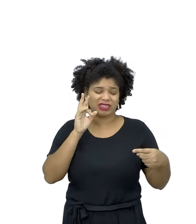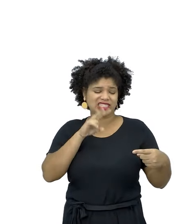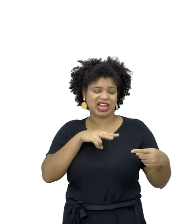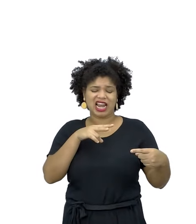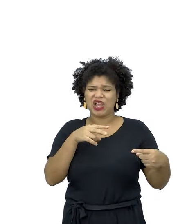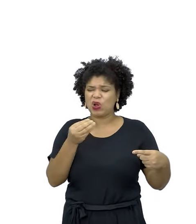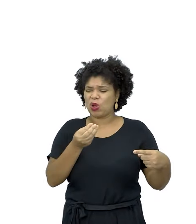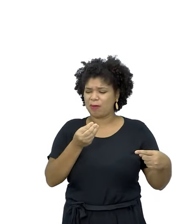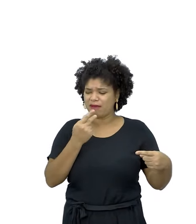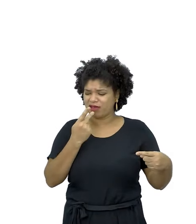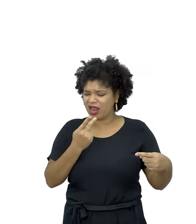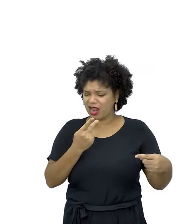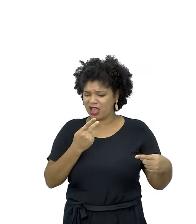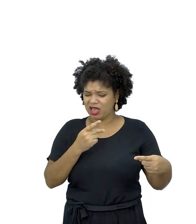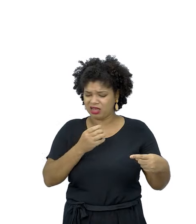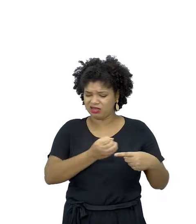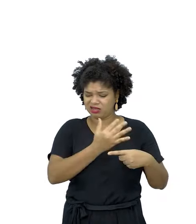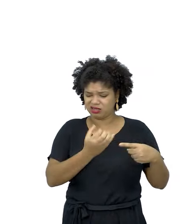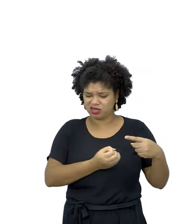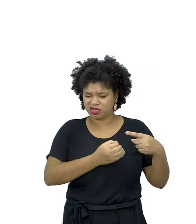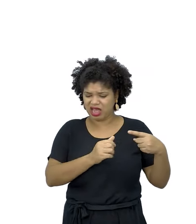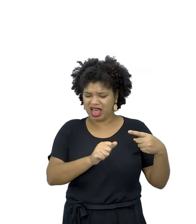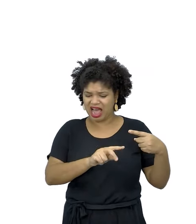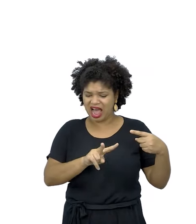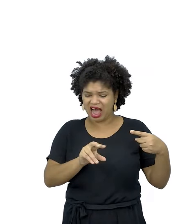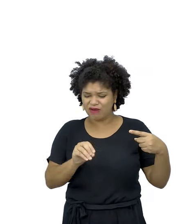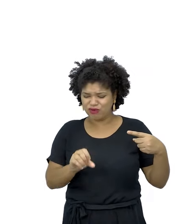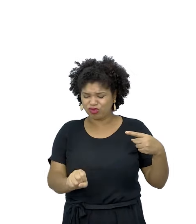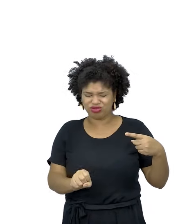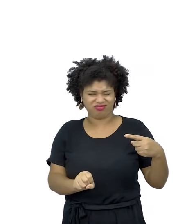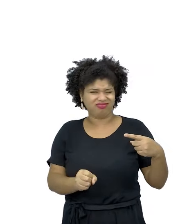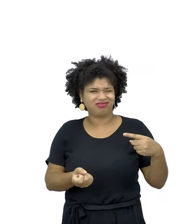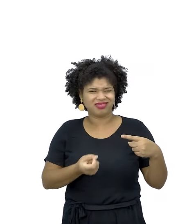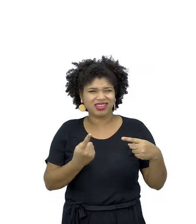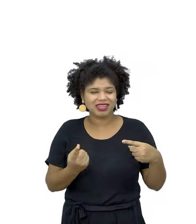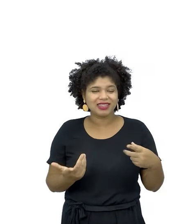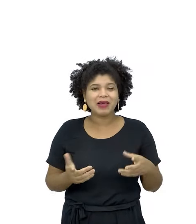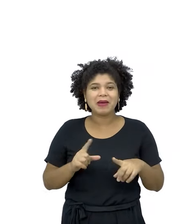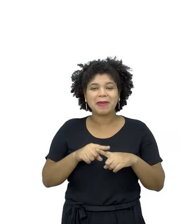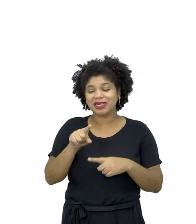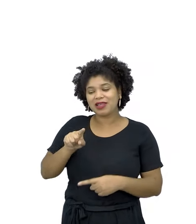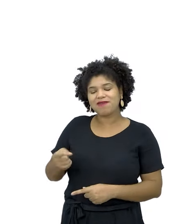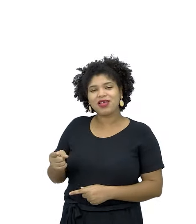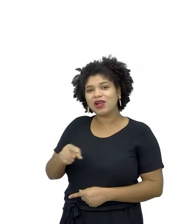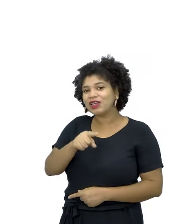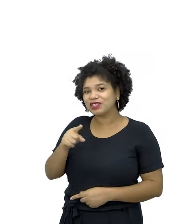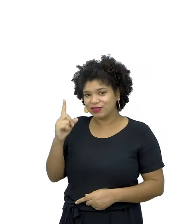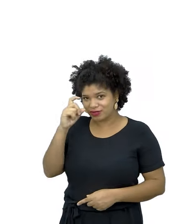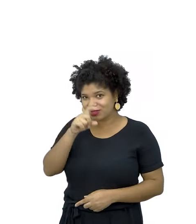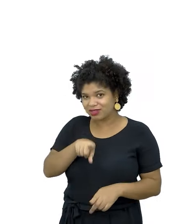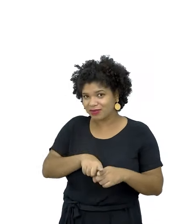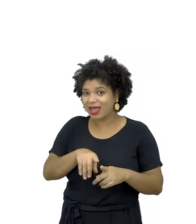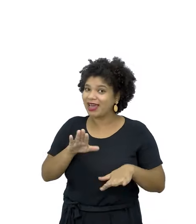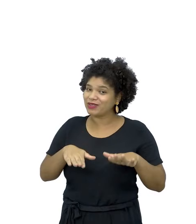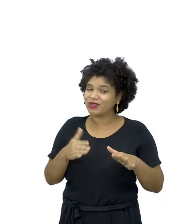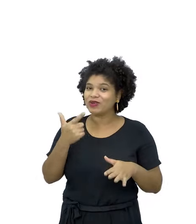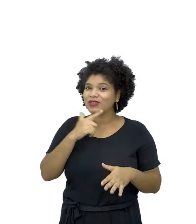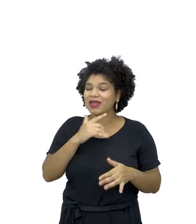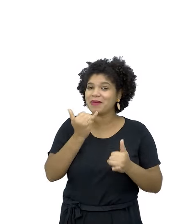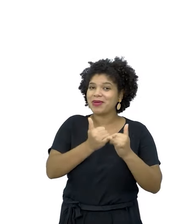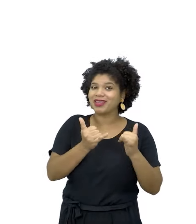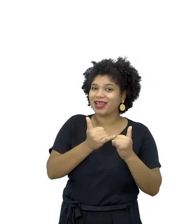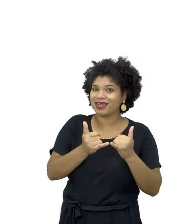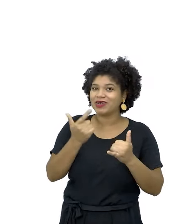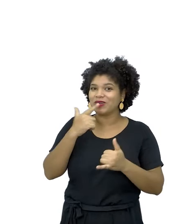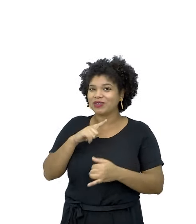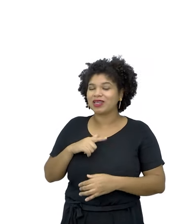esses números. É interessante que nós lemos os números. E na forma decimal, será que ele tem também dificuldade? Às vezes ele consegue fazer as operações,